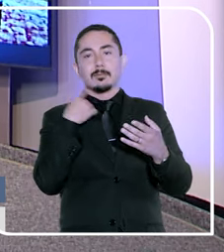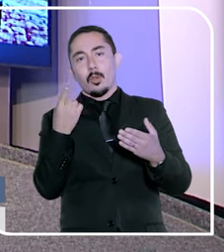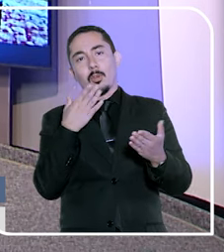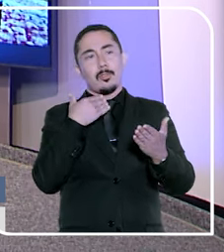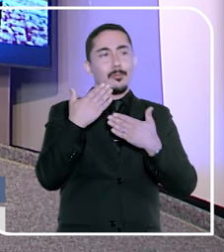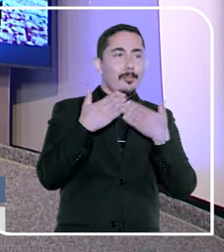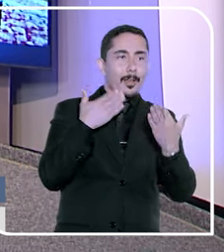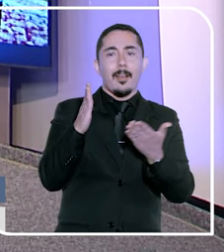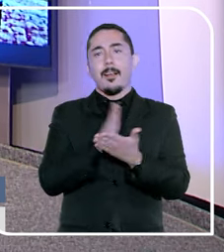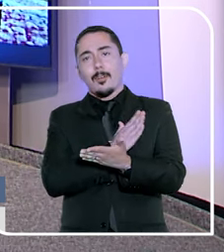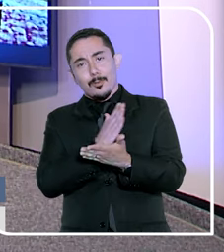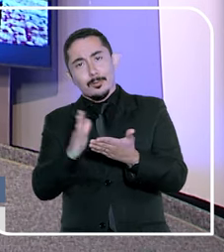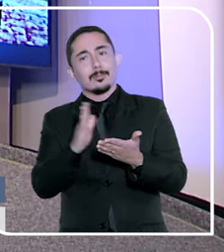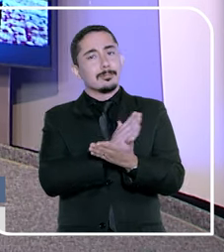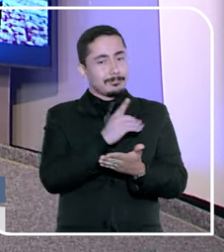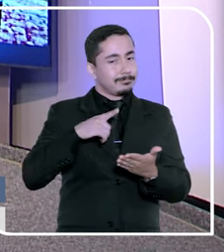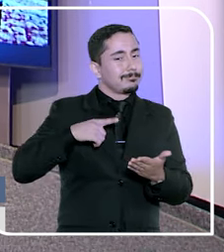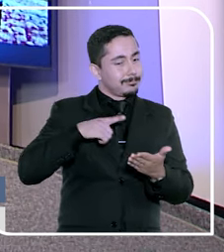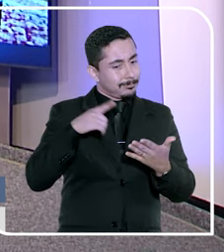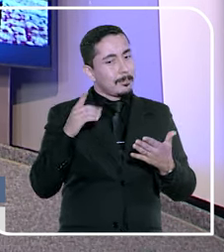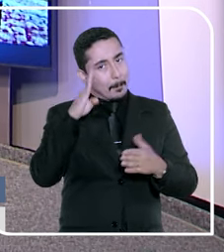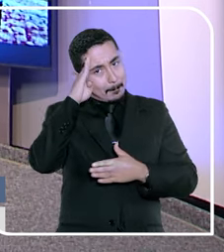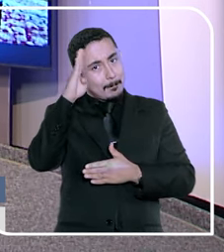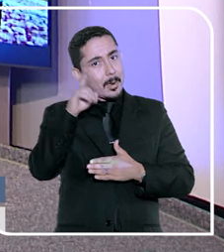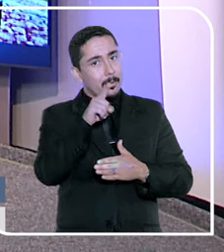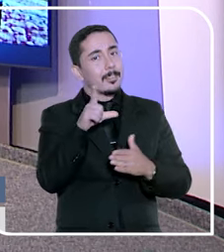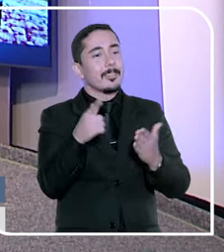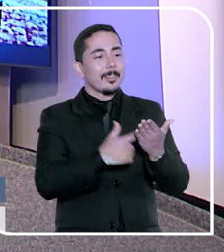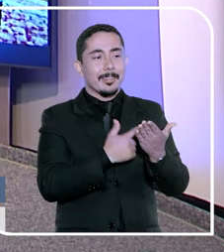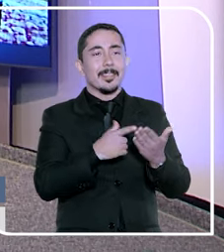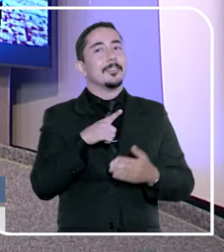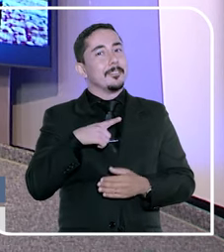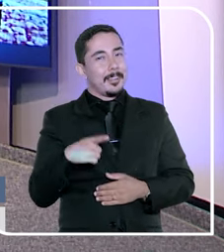principais pontos desse livro Com certeza Ministro